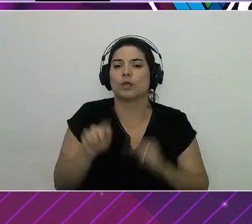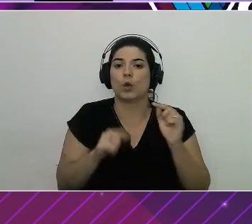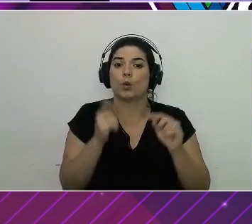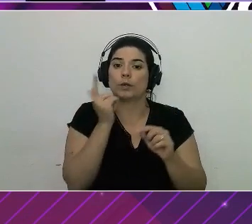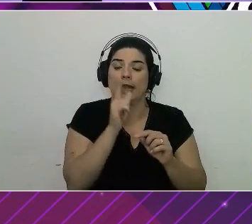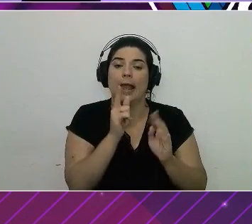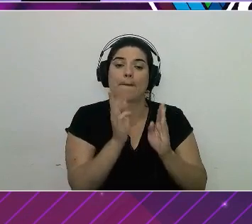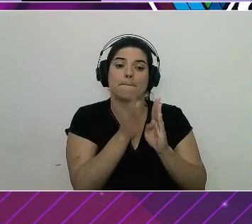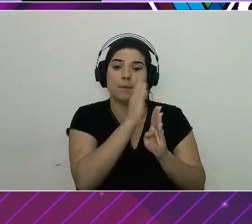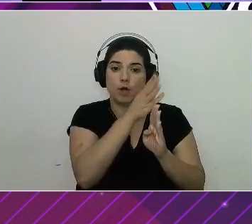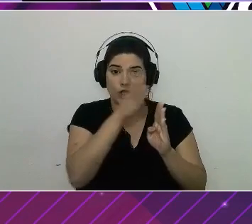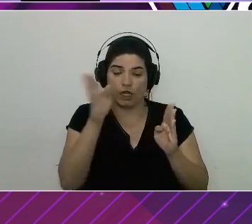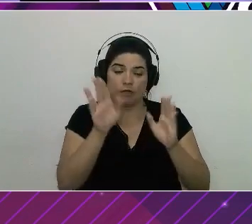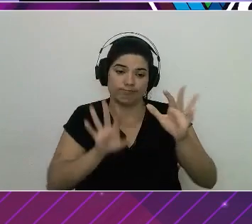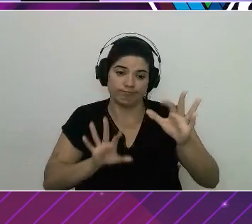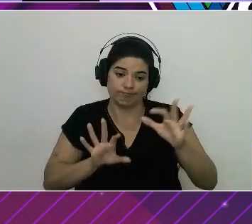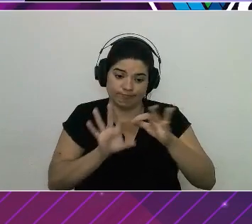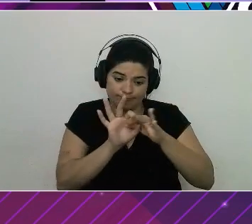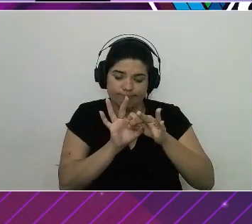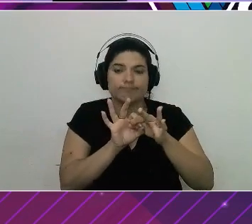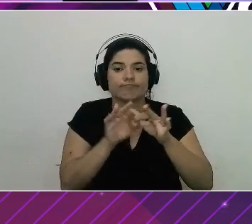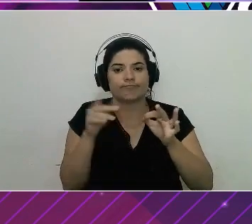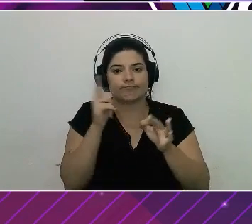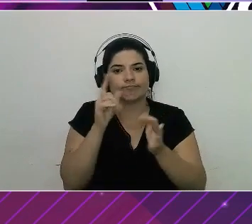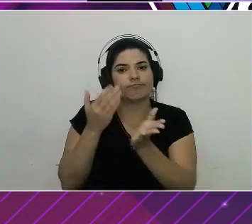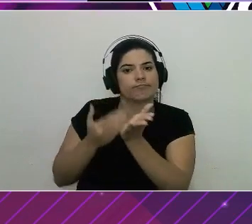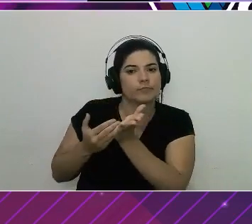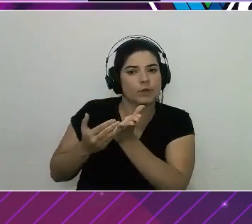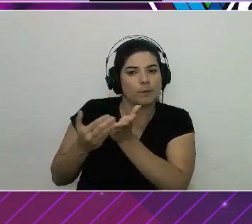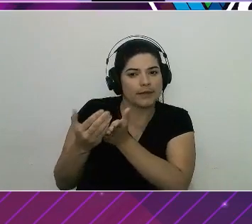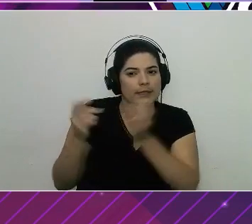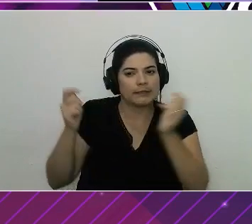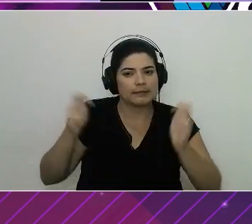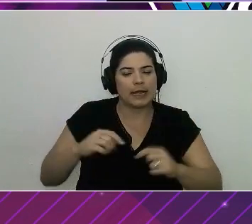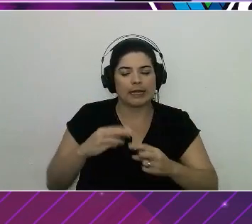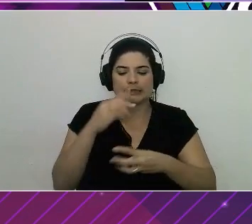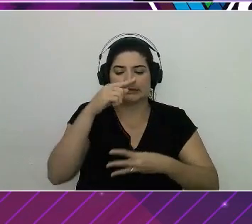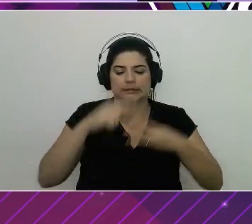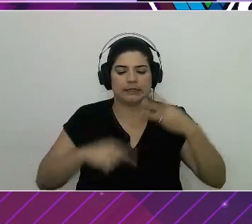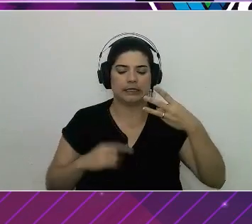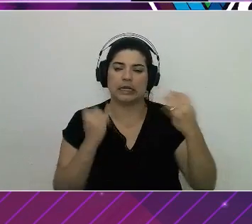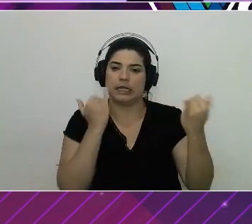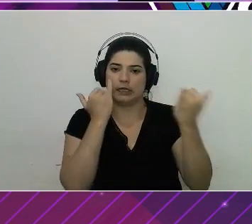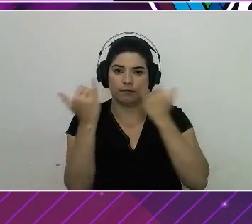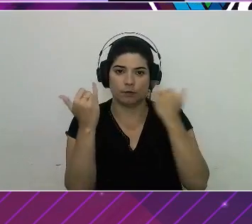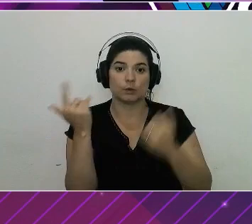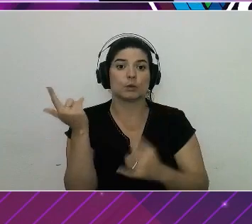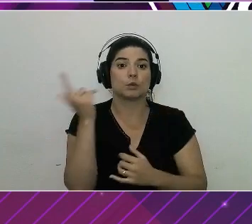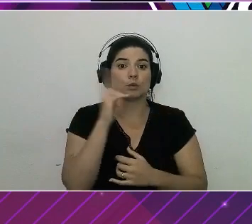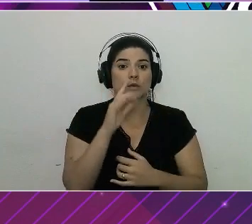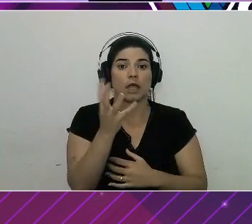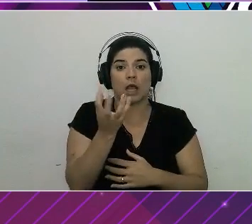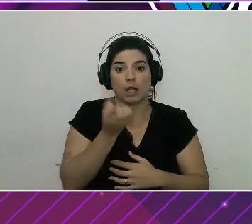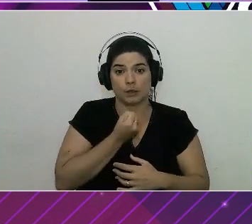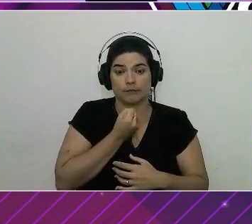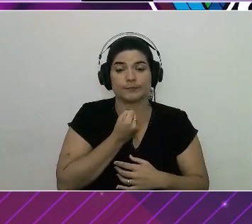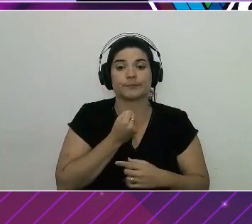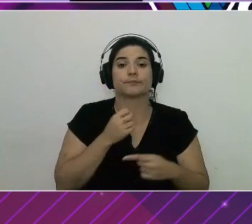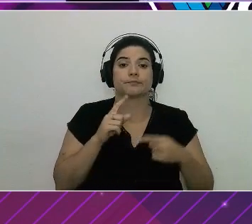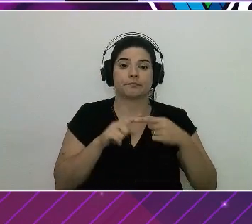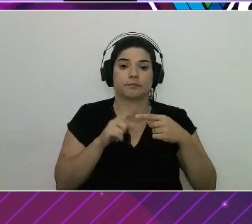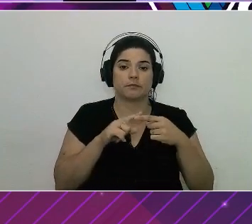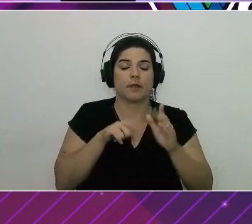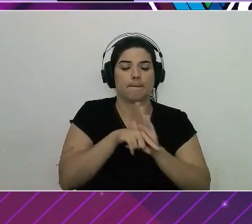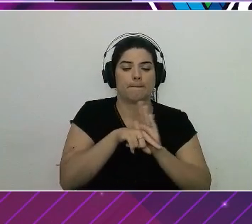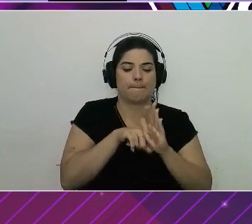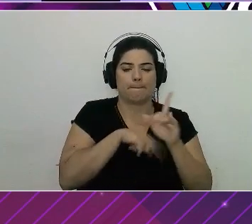sua aplicação e consegue começar a obter 3 tipos de informações sobre elas, que são as métricas, então, que você